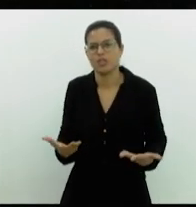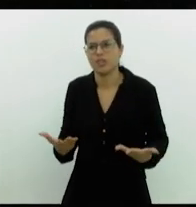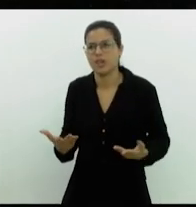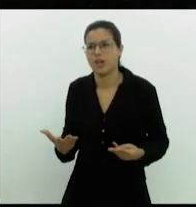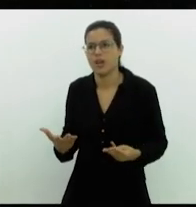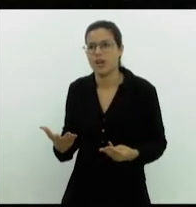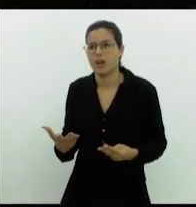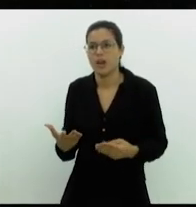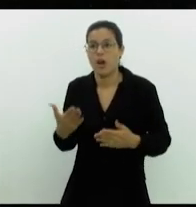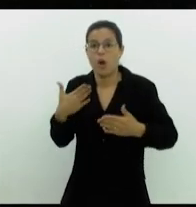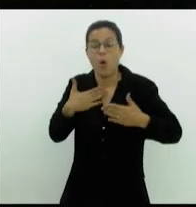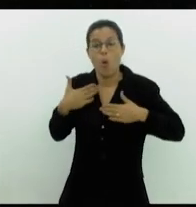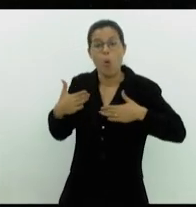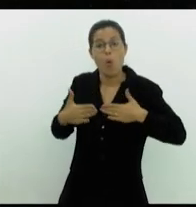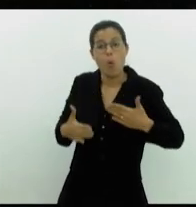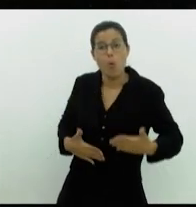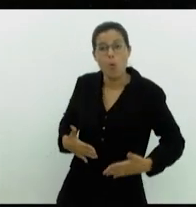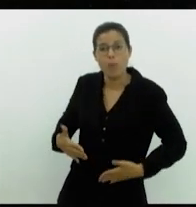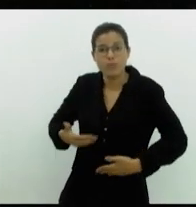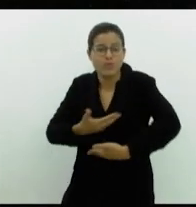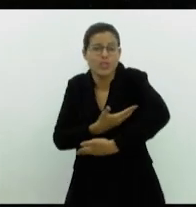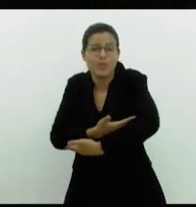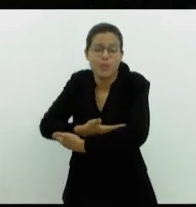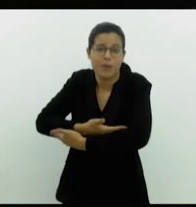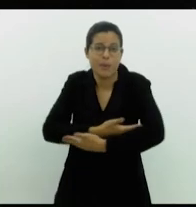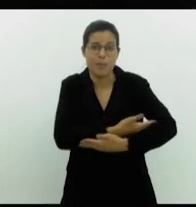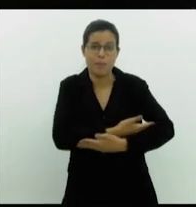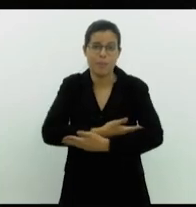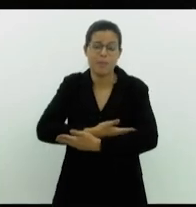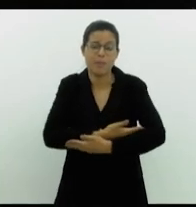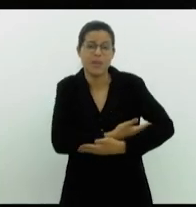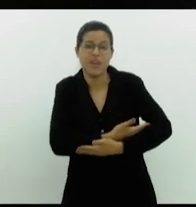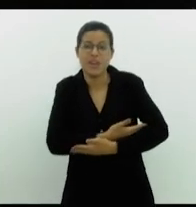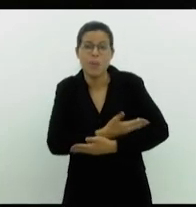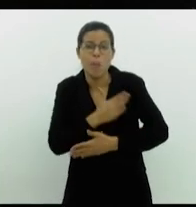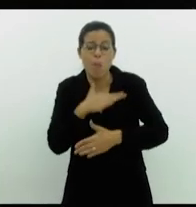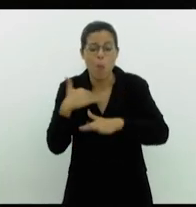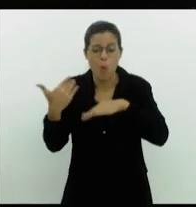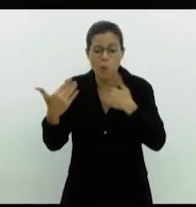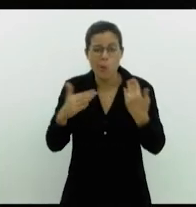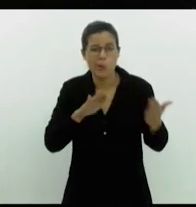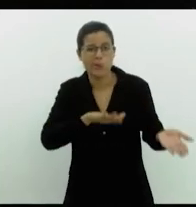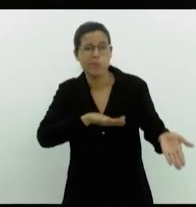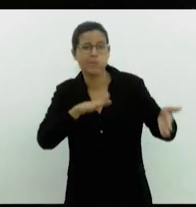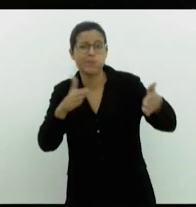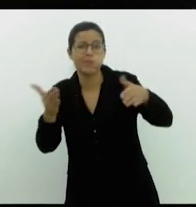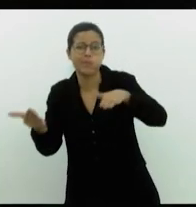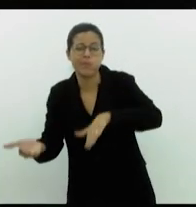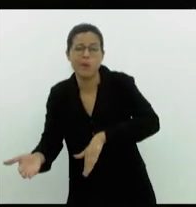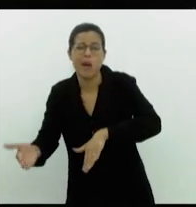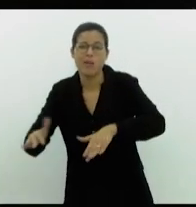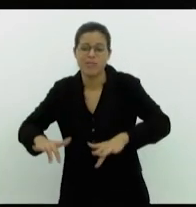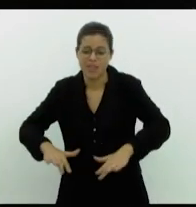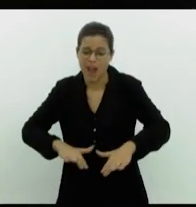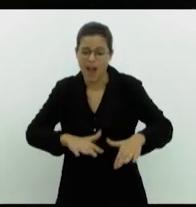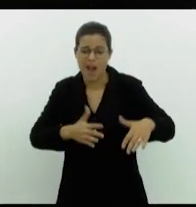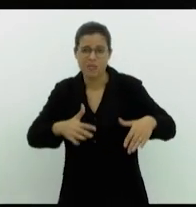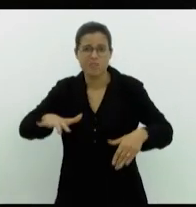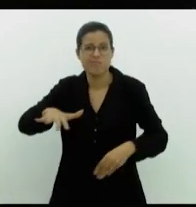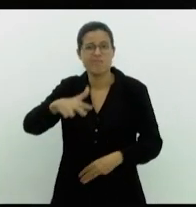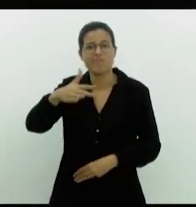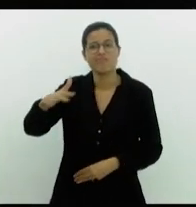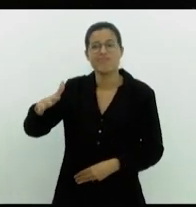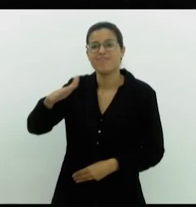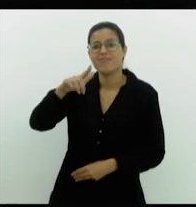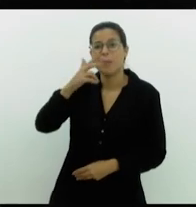corpos de bebês estão aparecendo sem vida, boiando, e são confundidos com bonecas. Se você não sabe,